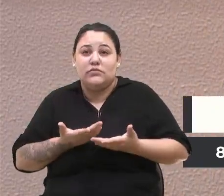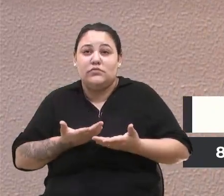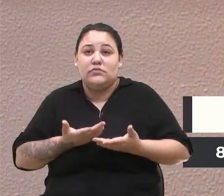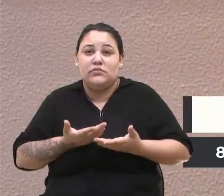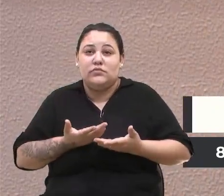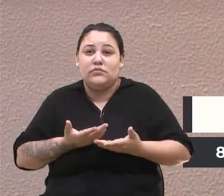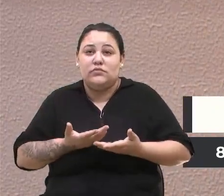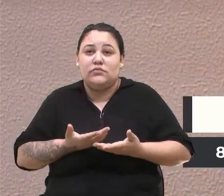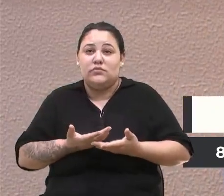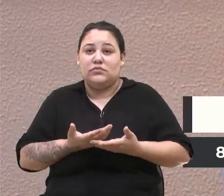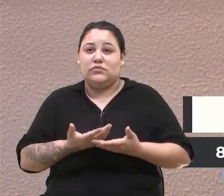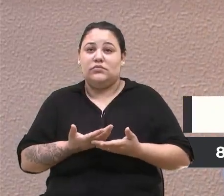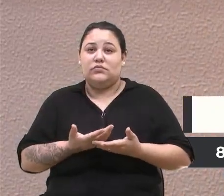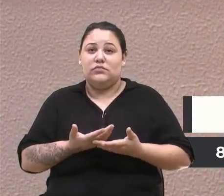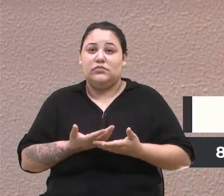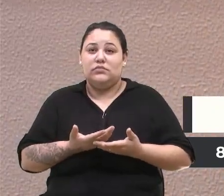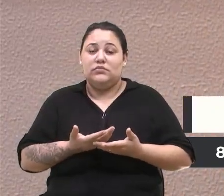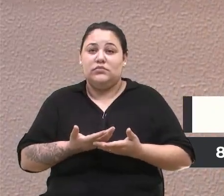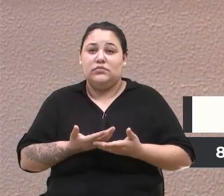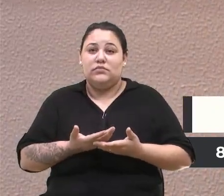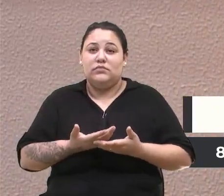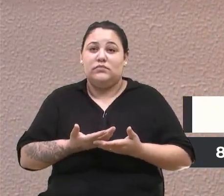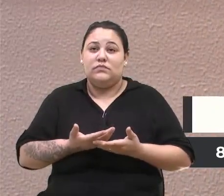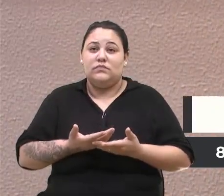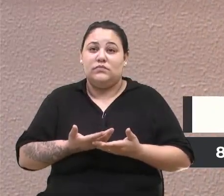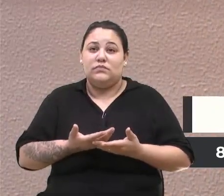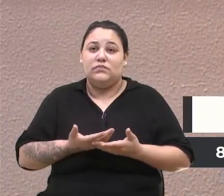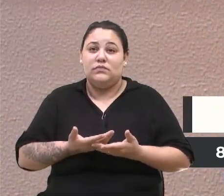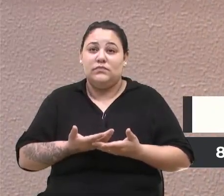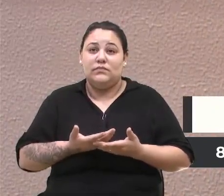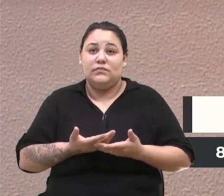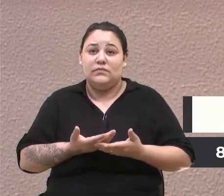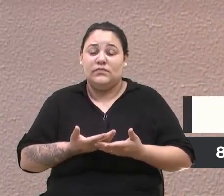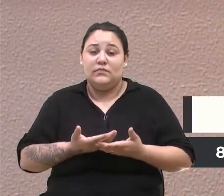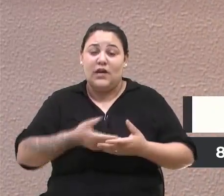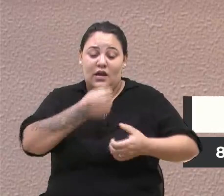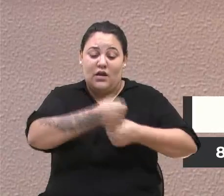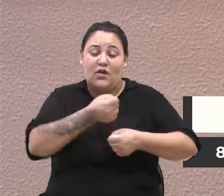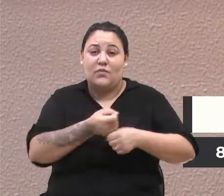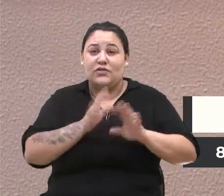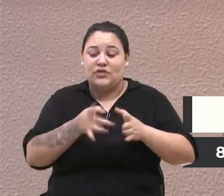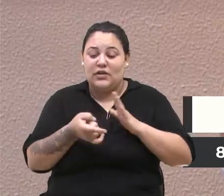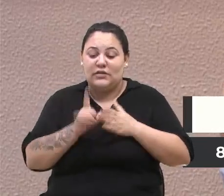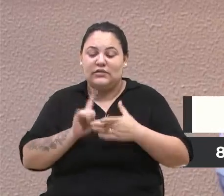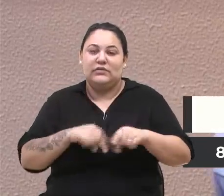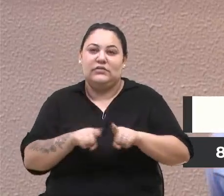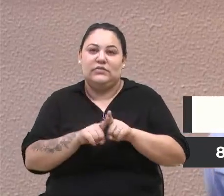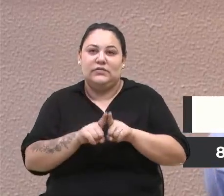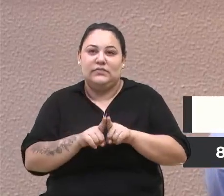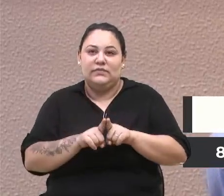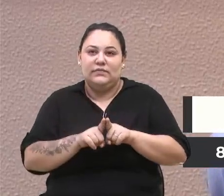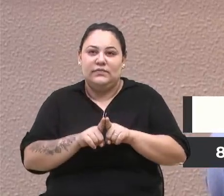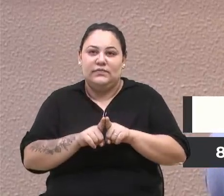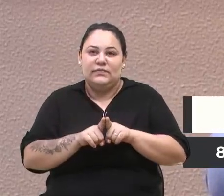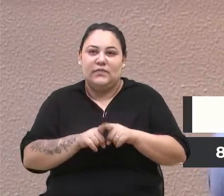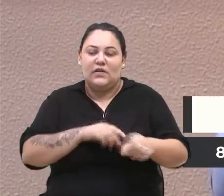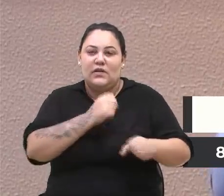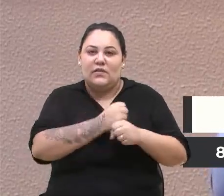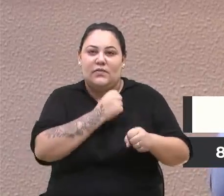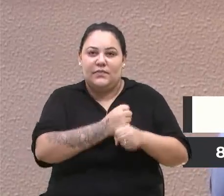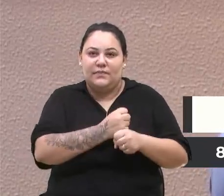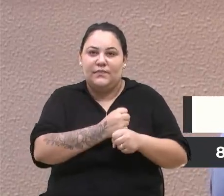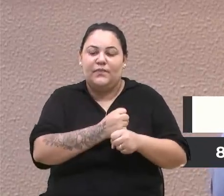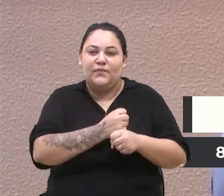em vez de ser na Pedro de Davi, era para ser ali, a obra já anterior. A obra anterior. Quando foi